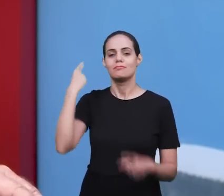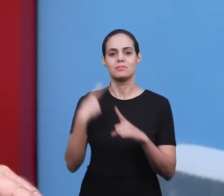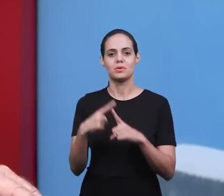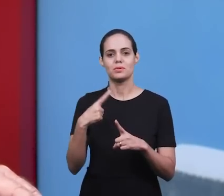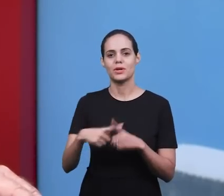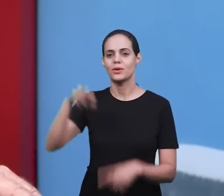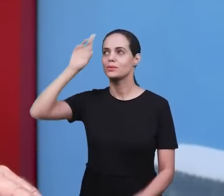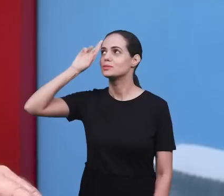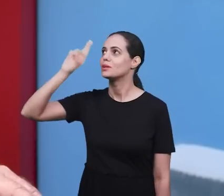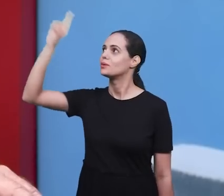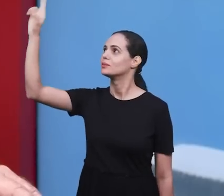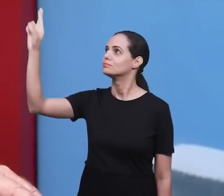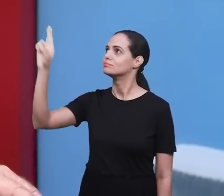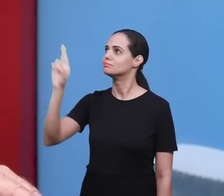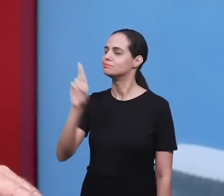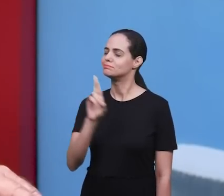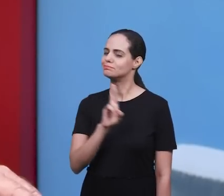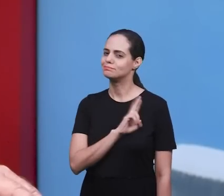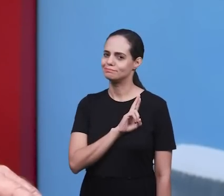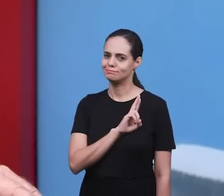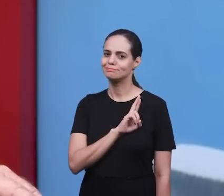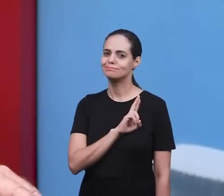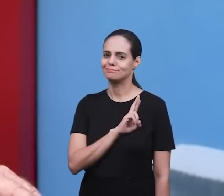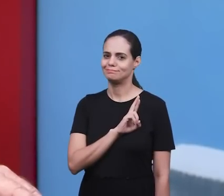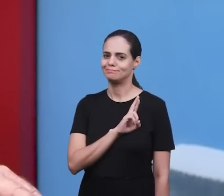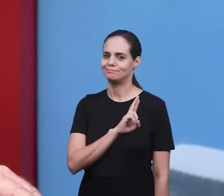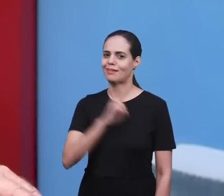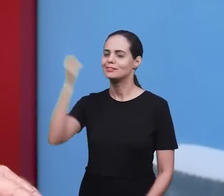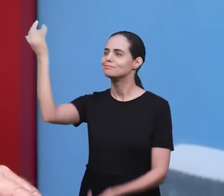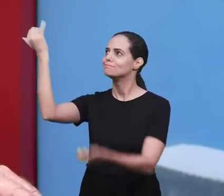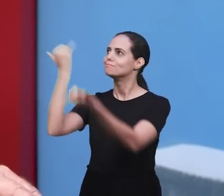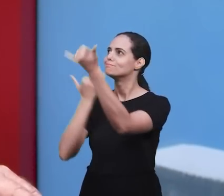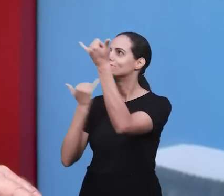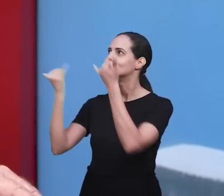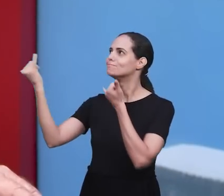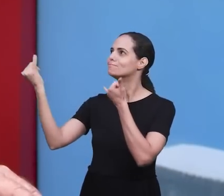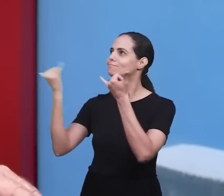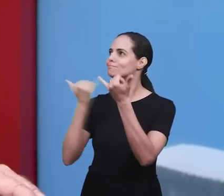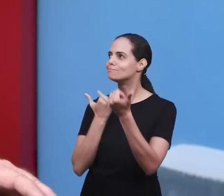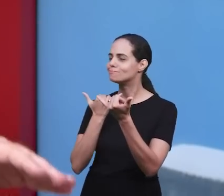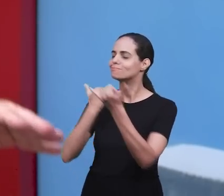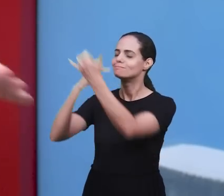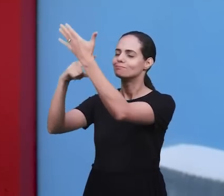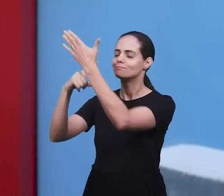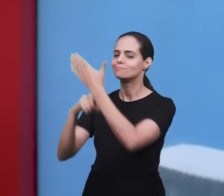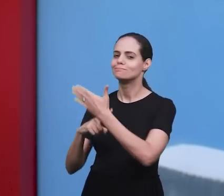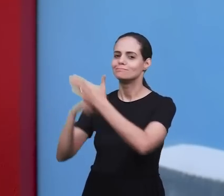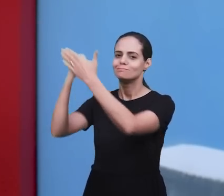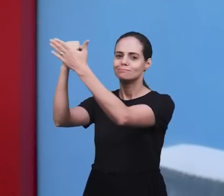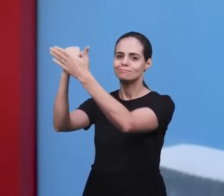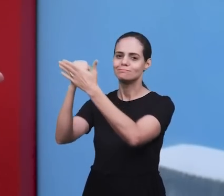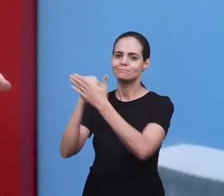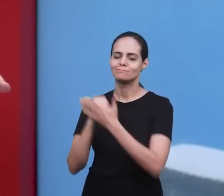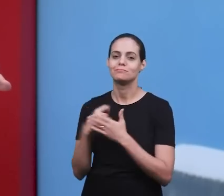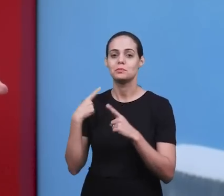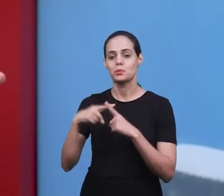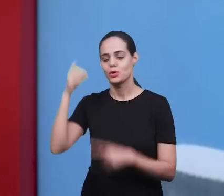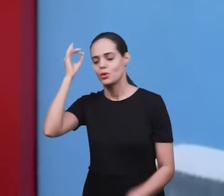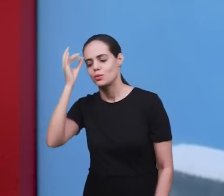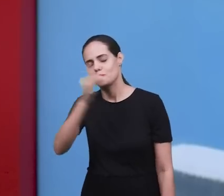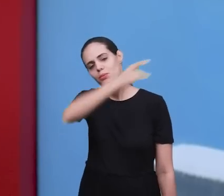o equilíbrio, que nos dá a ponderação, porque a presença do Espírito, ele nos dá tudo